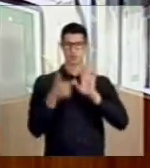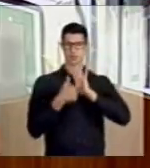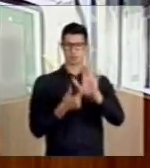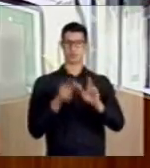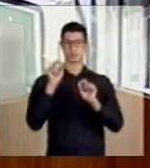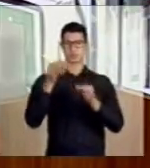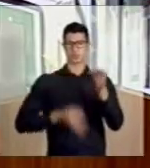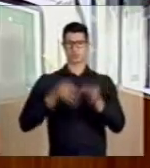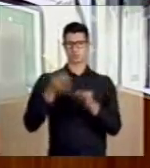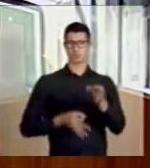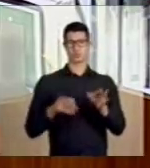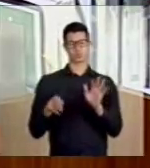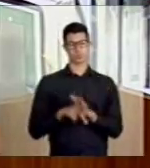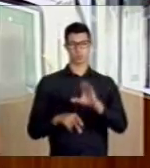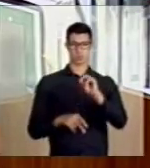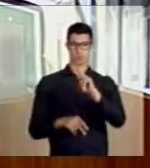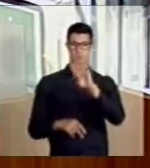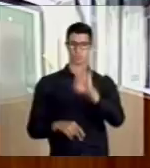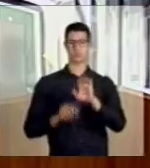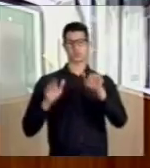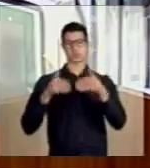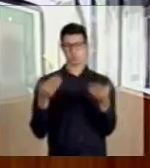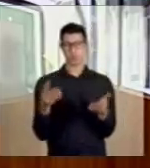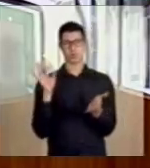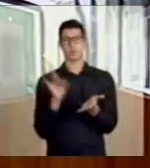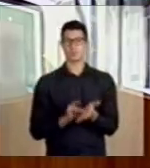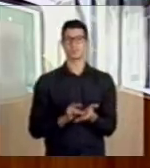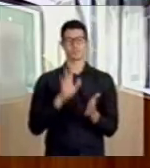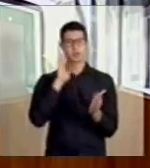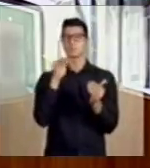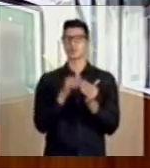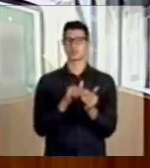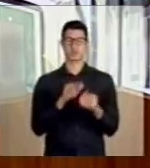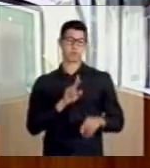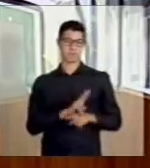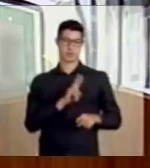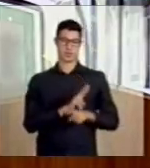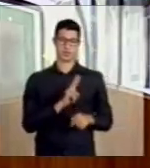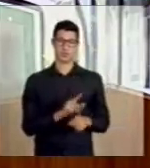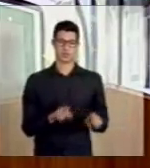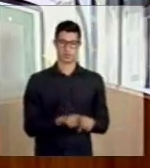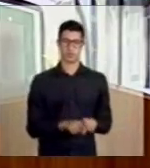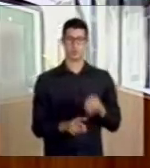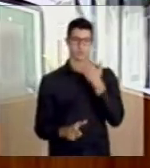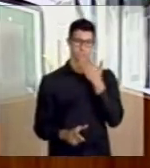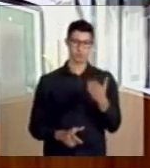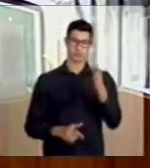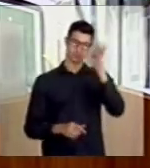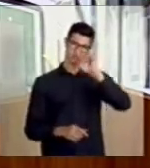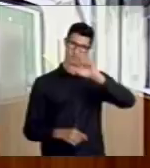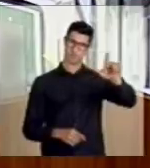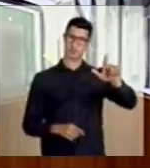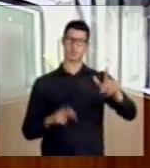de que os julgamentos desta Corte Suprema, quando assim proferidos, objetivam preservar, em gesto de